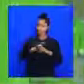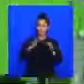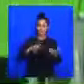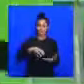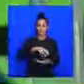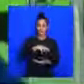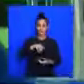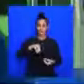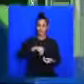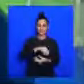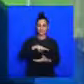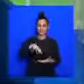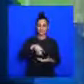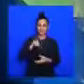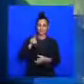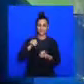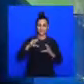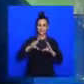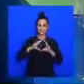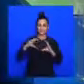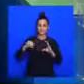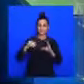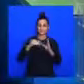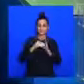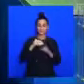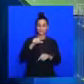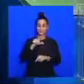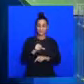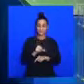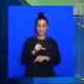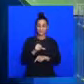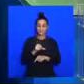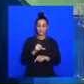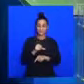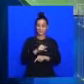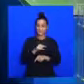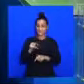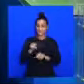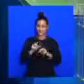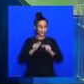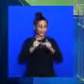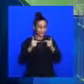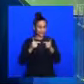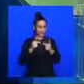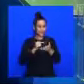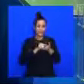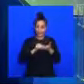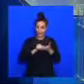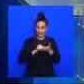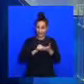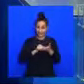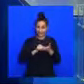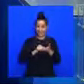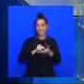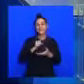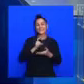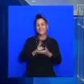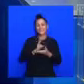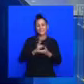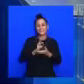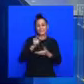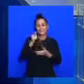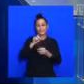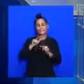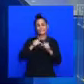Globo recarregado, embaralhando 10 bolas numeradas de 0 a 9. E aí, tá com sorte, tá marcando. Você ainda